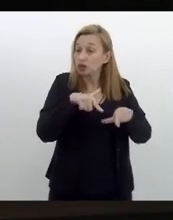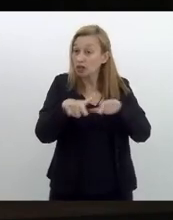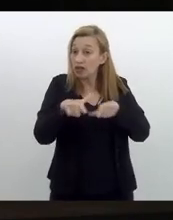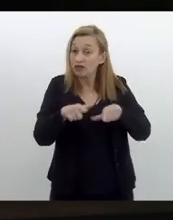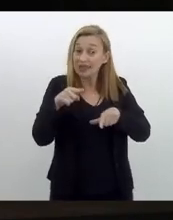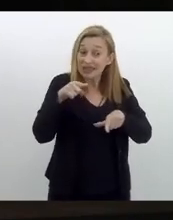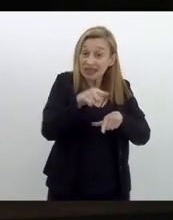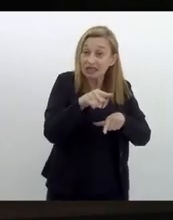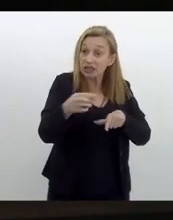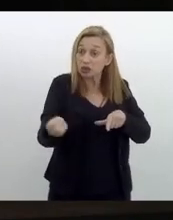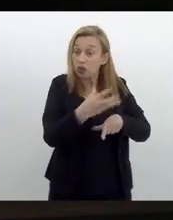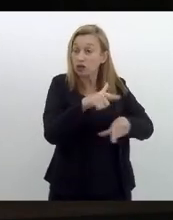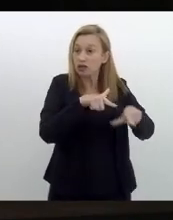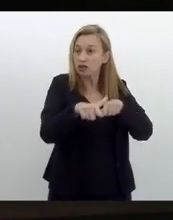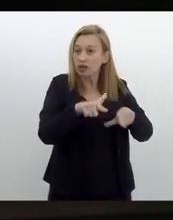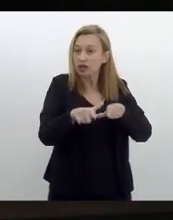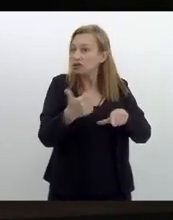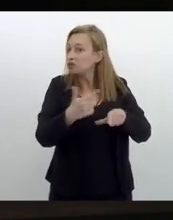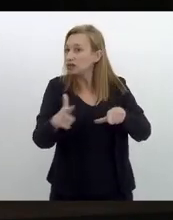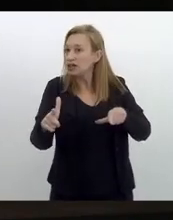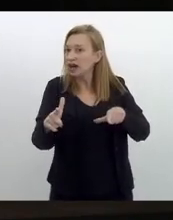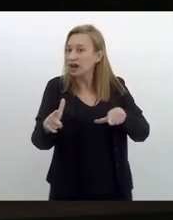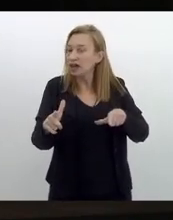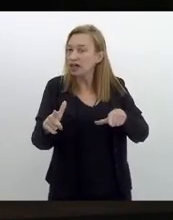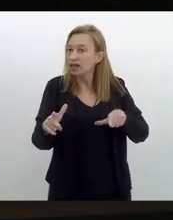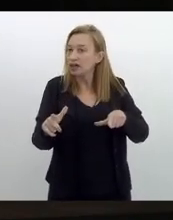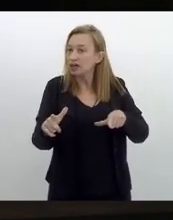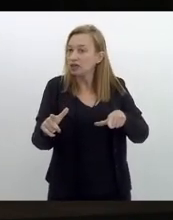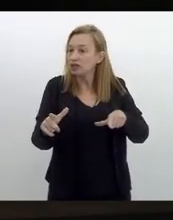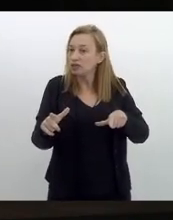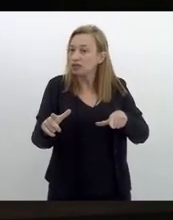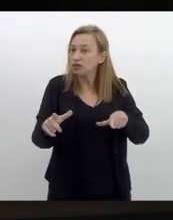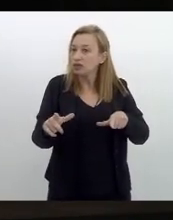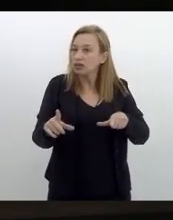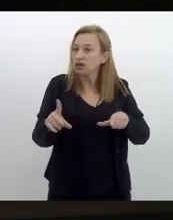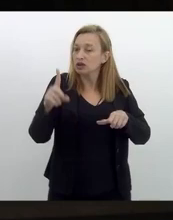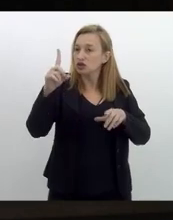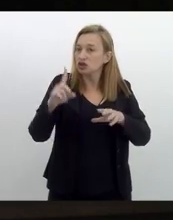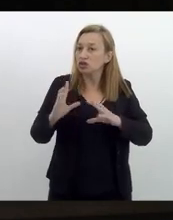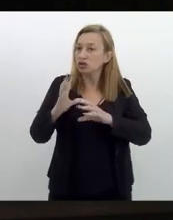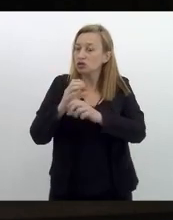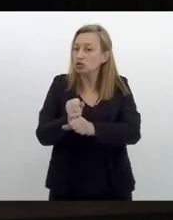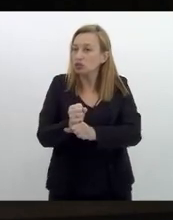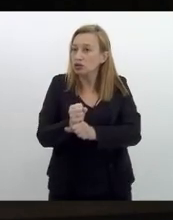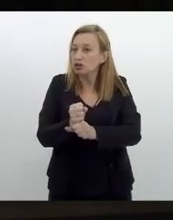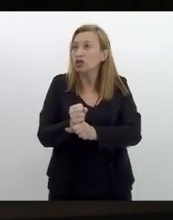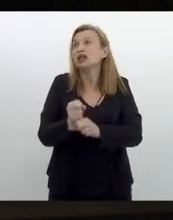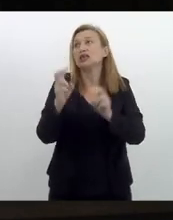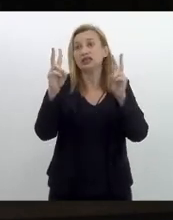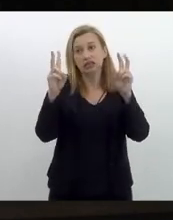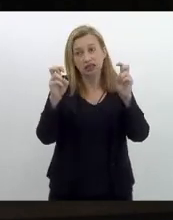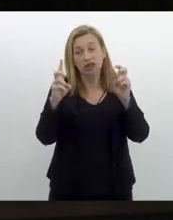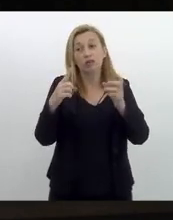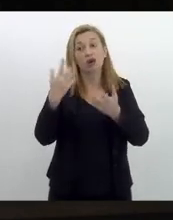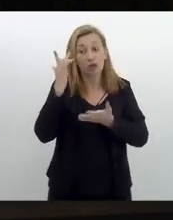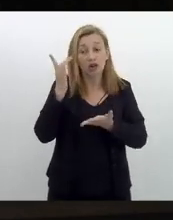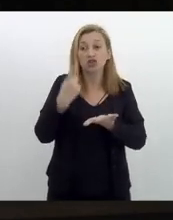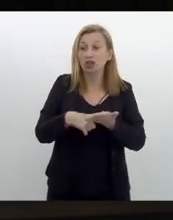novo posto, ele não terá benefícios acumulados. Neste termo, eu acho que tem acordo.